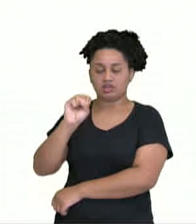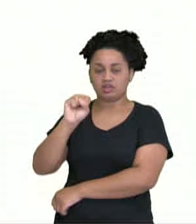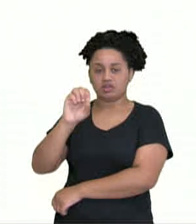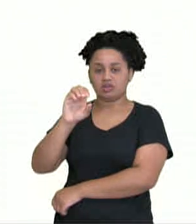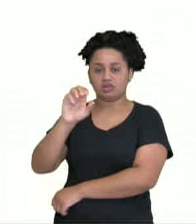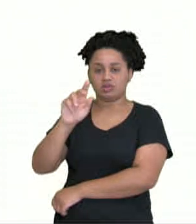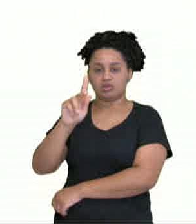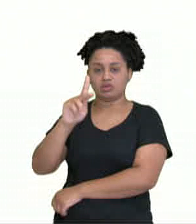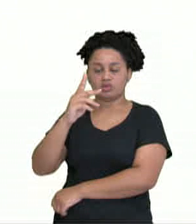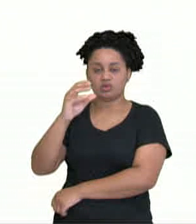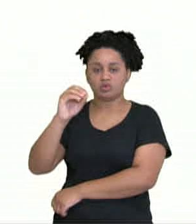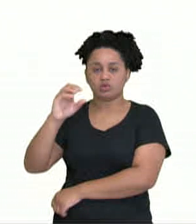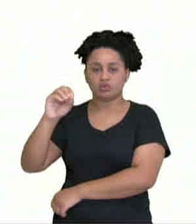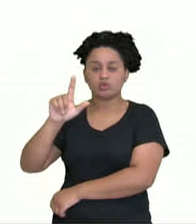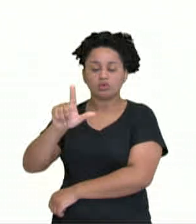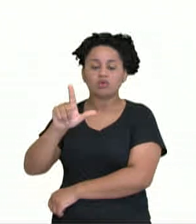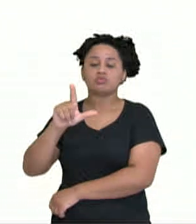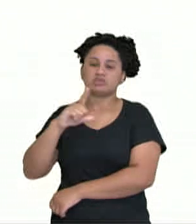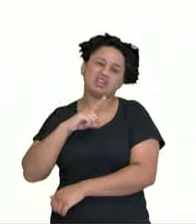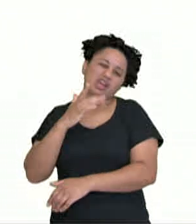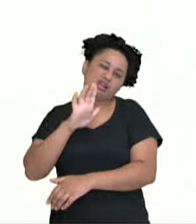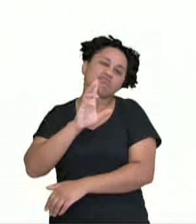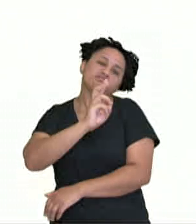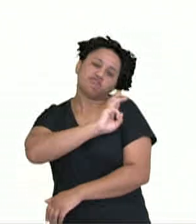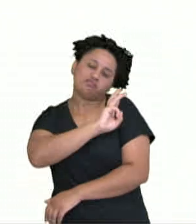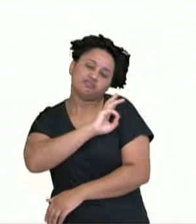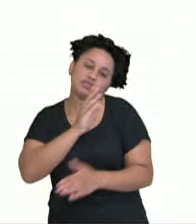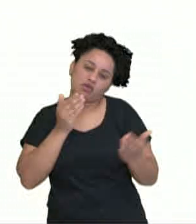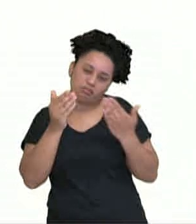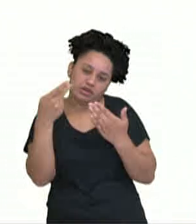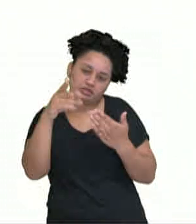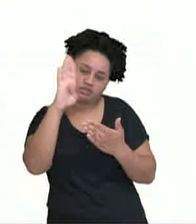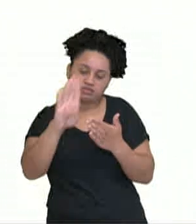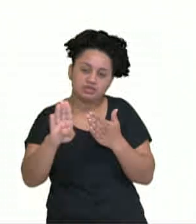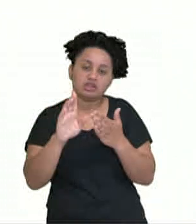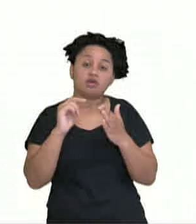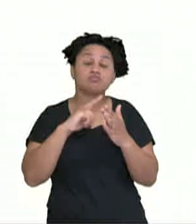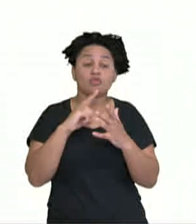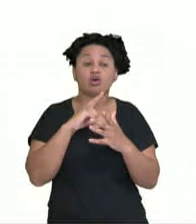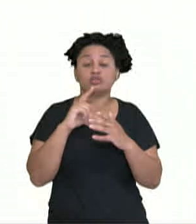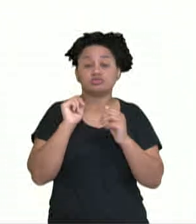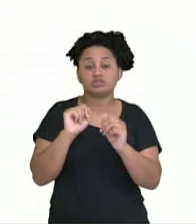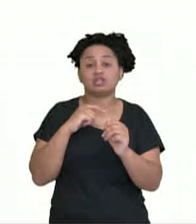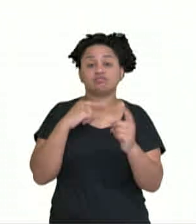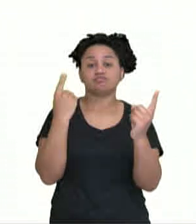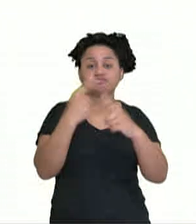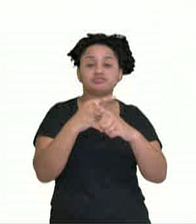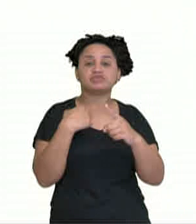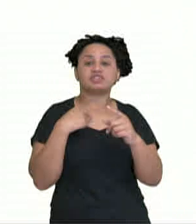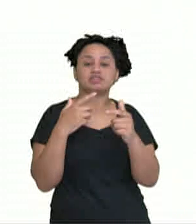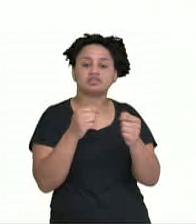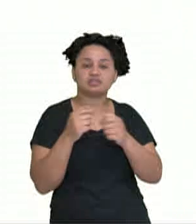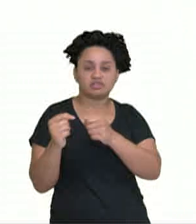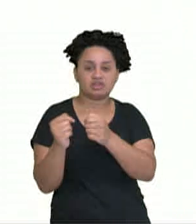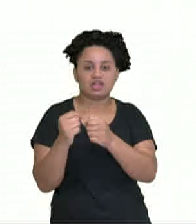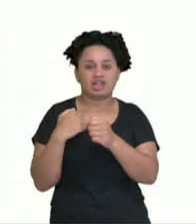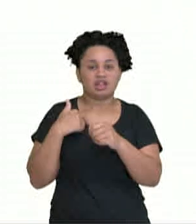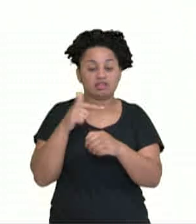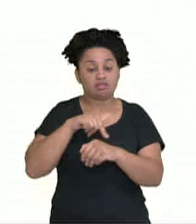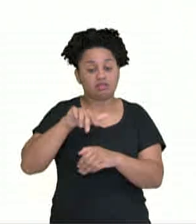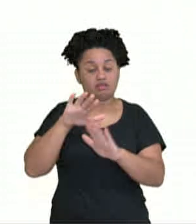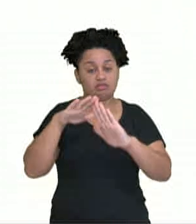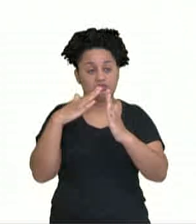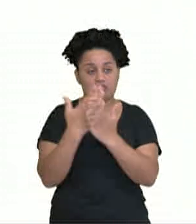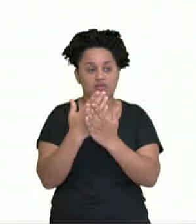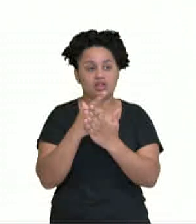de competições de jogos eletrônicos dentro da grade da própria escola. Em 8 estados do Brasil, já